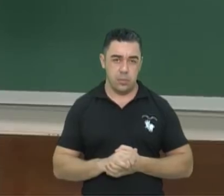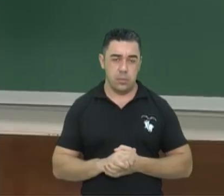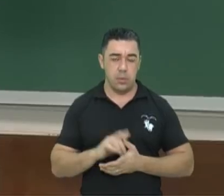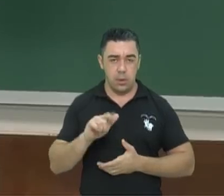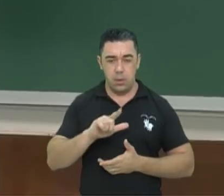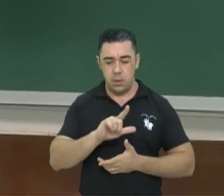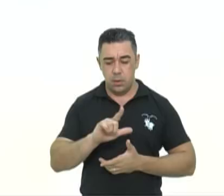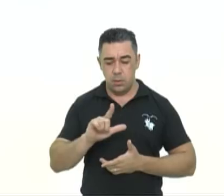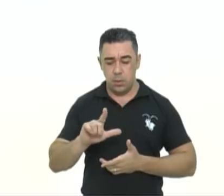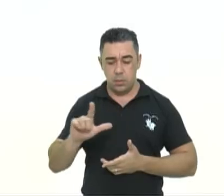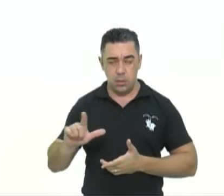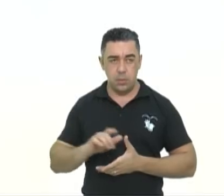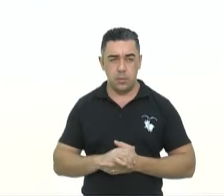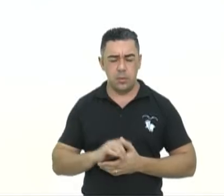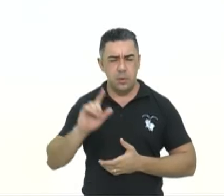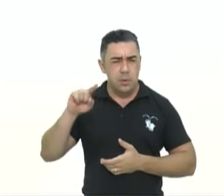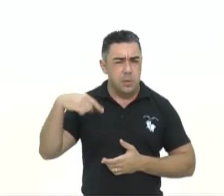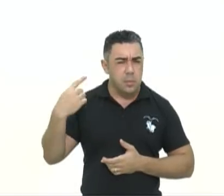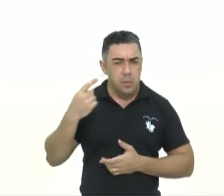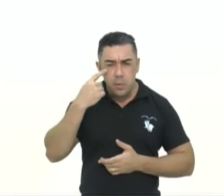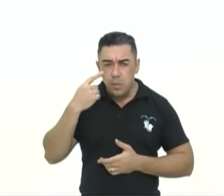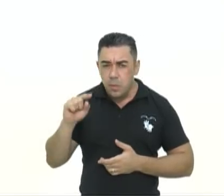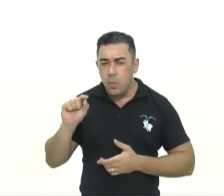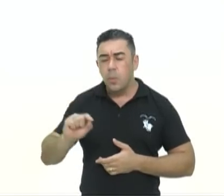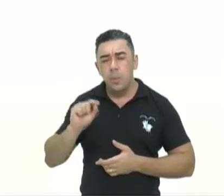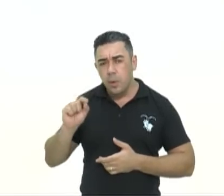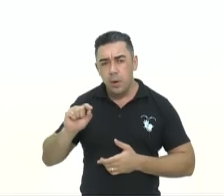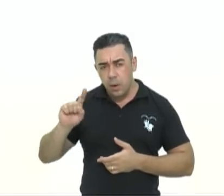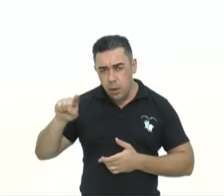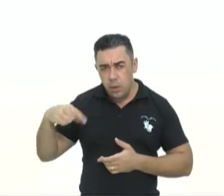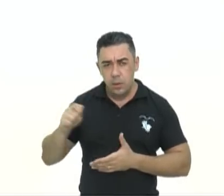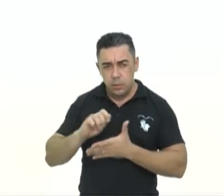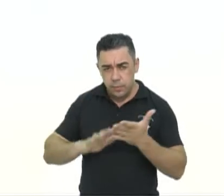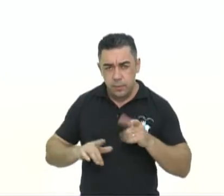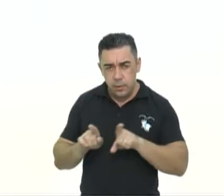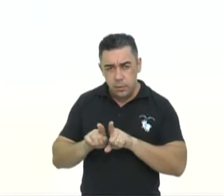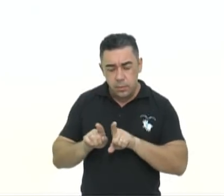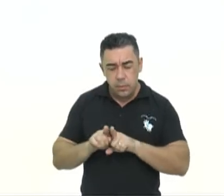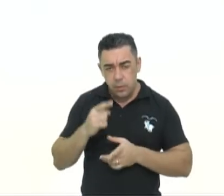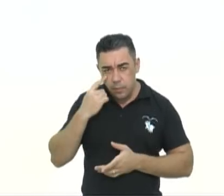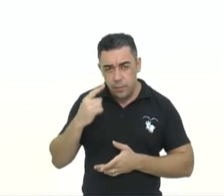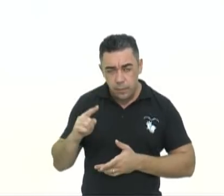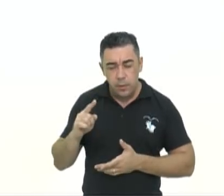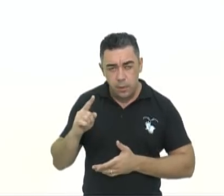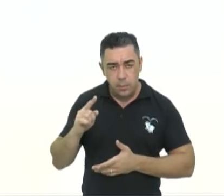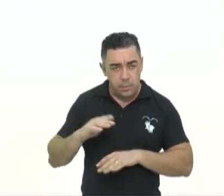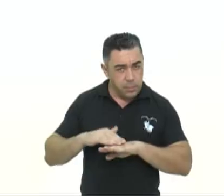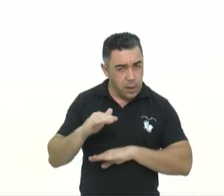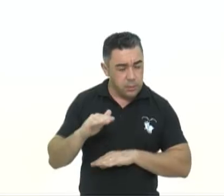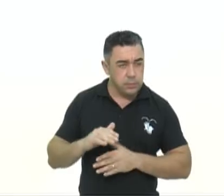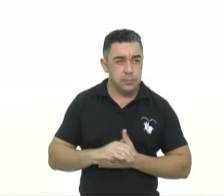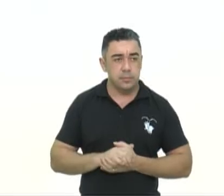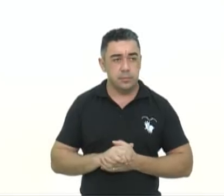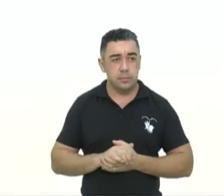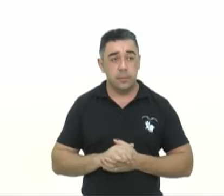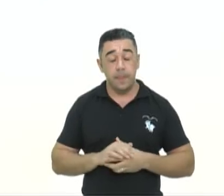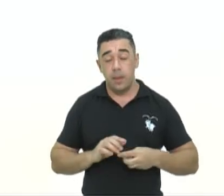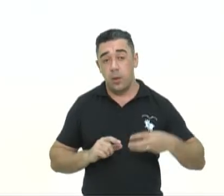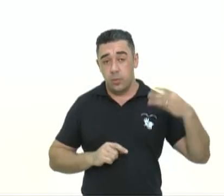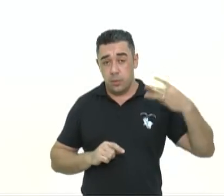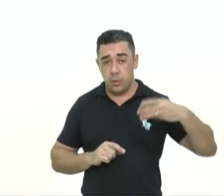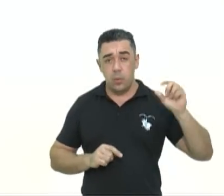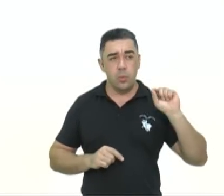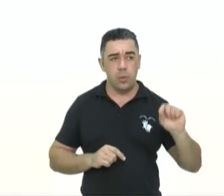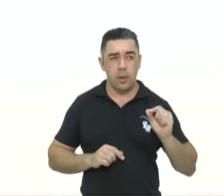lado, lado. Tá? Depois nós vamos verificar nos exercícios também, tá? Para a gente retomar isso. E o terceiro